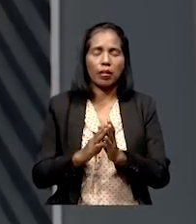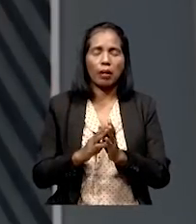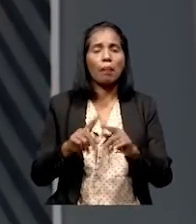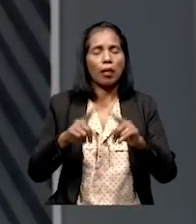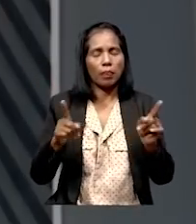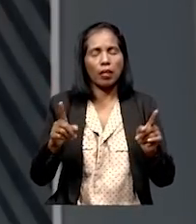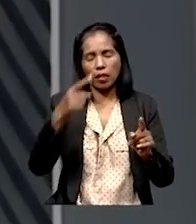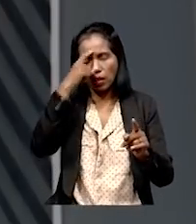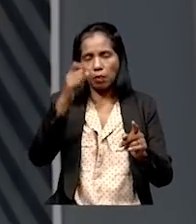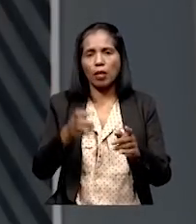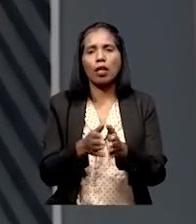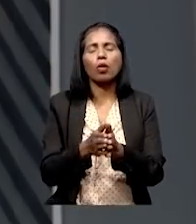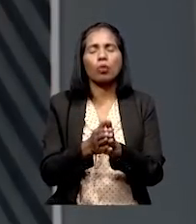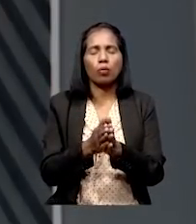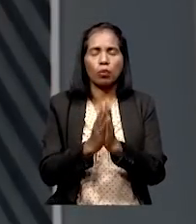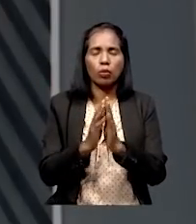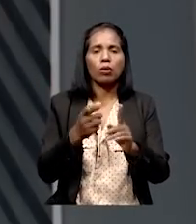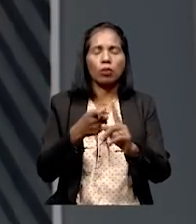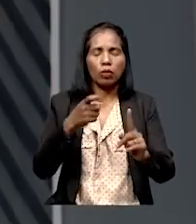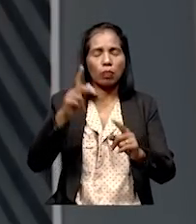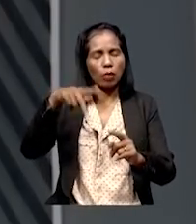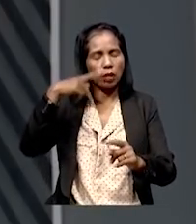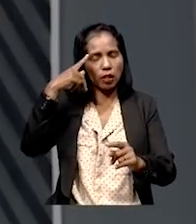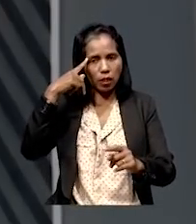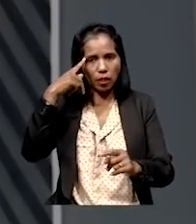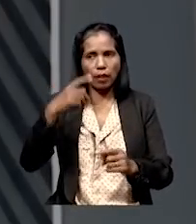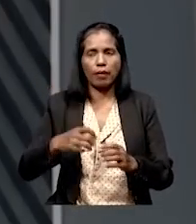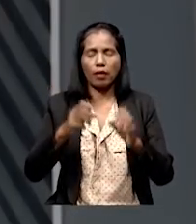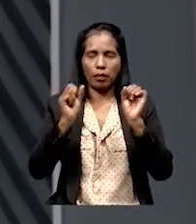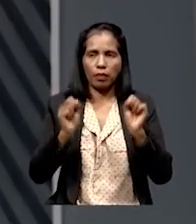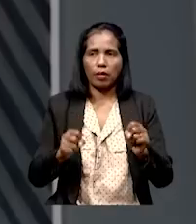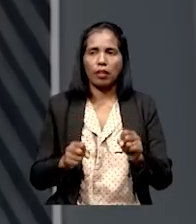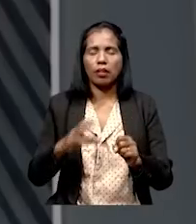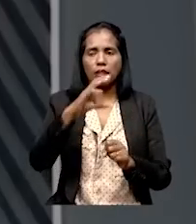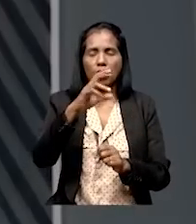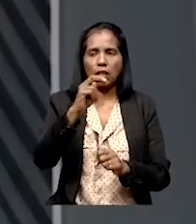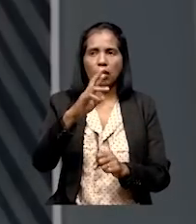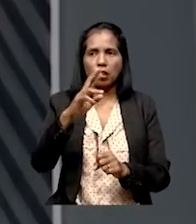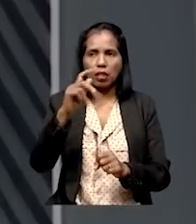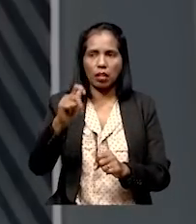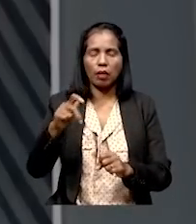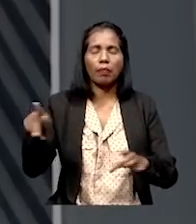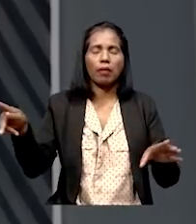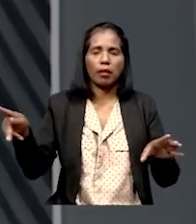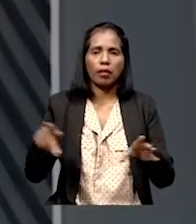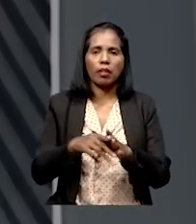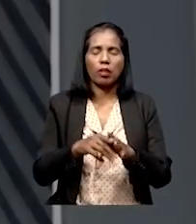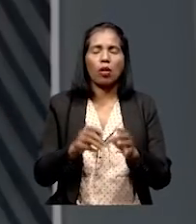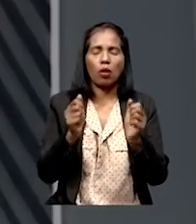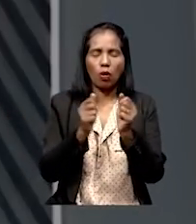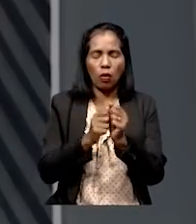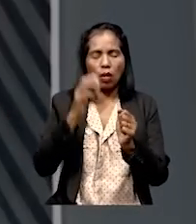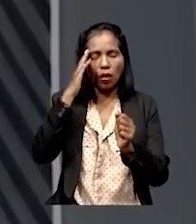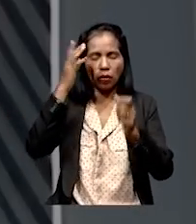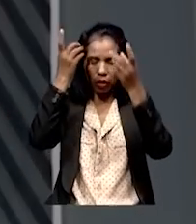a exigência, se a política atual, mas aqui, o CNRT rola a posição ainda, o consenso, se